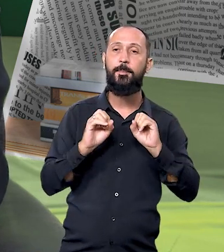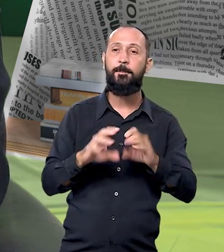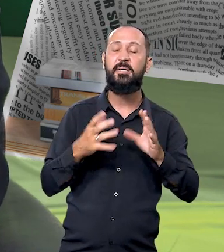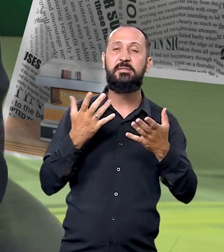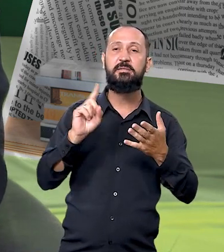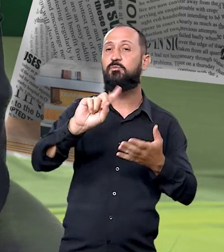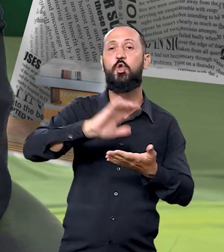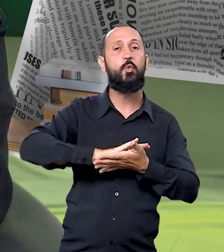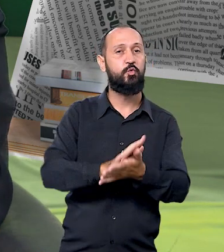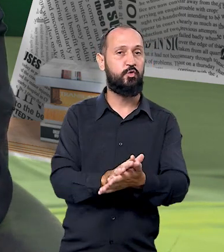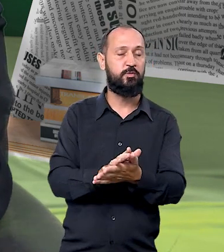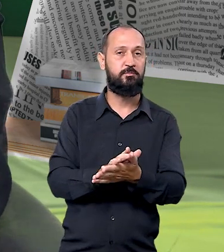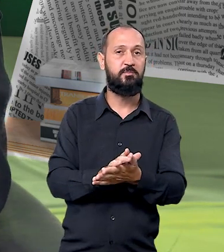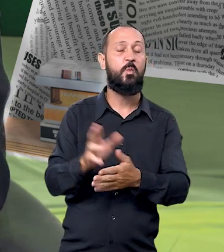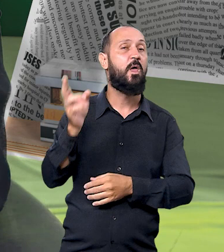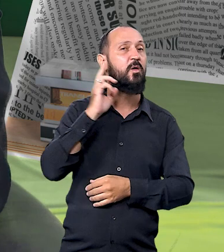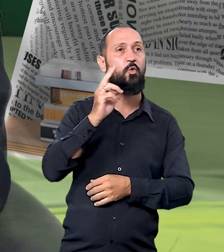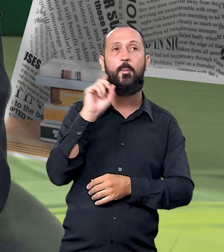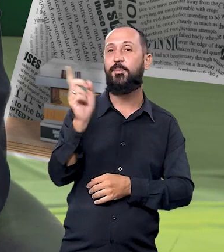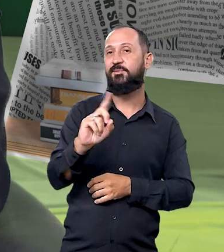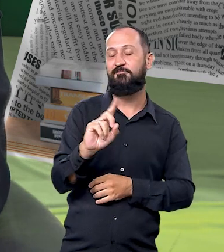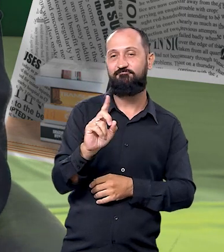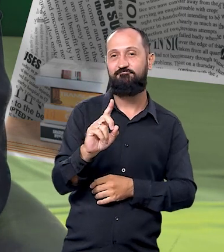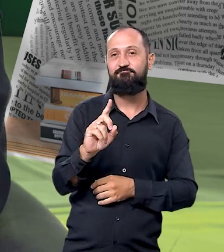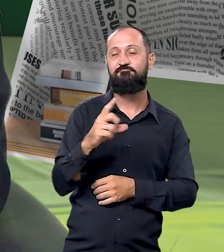uma educação não sexista, não é natural